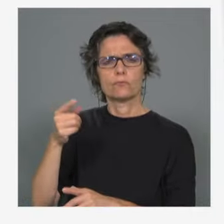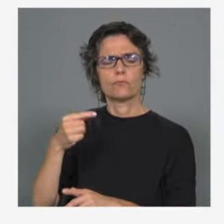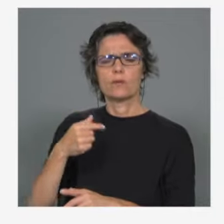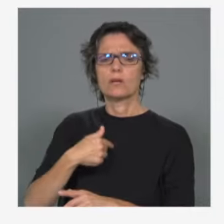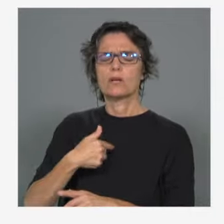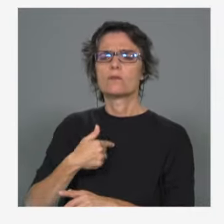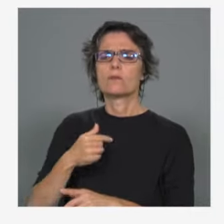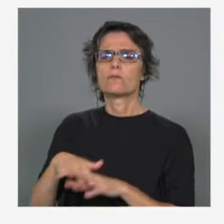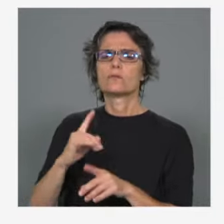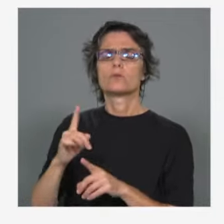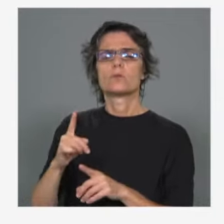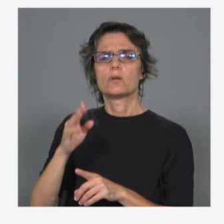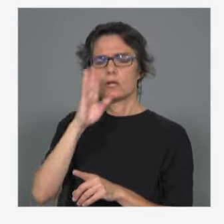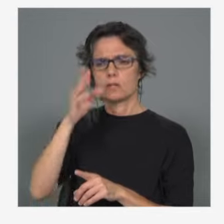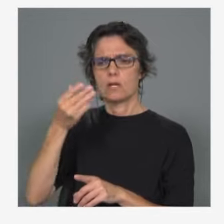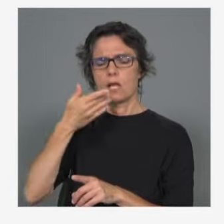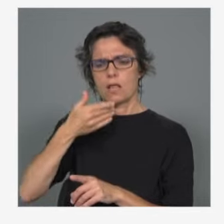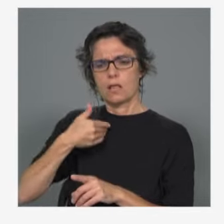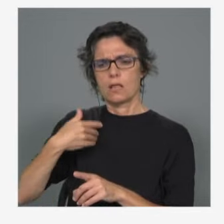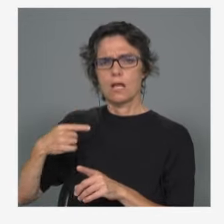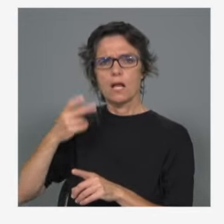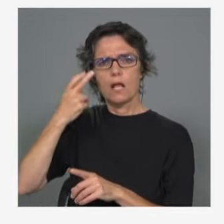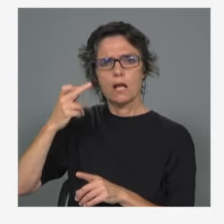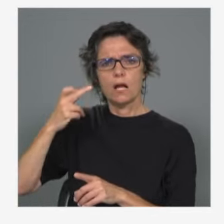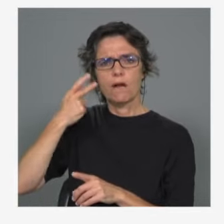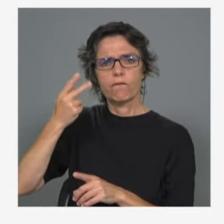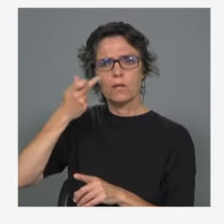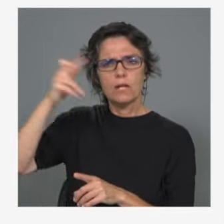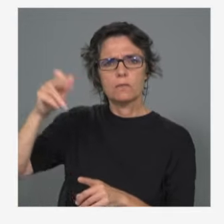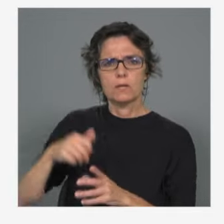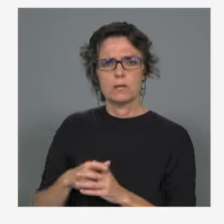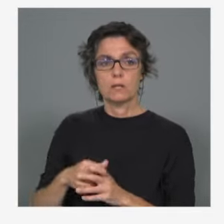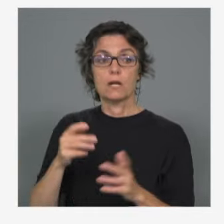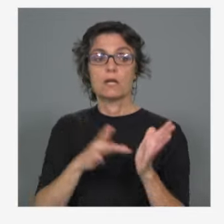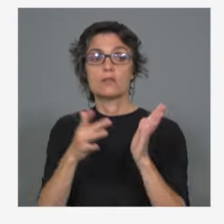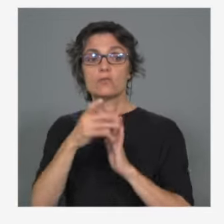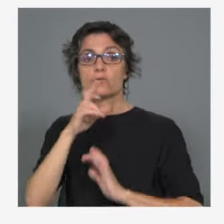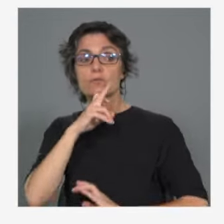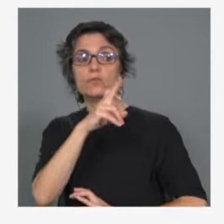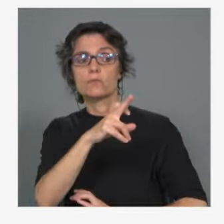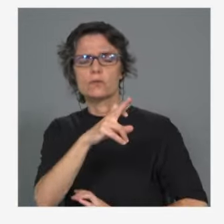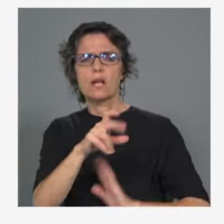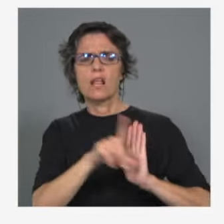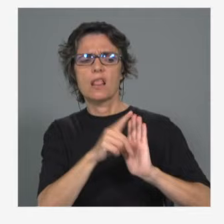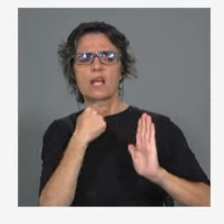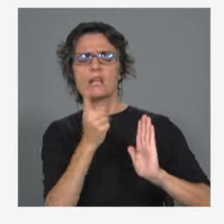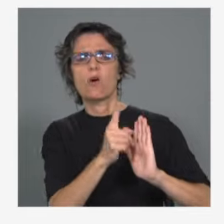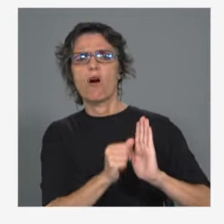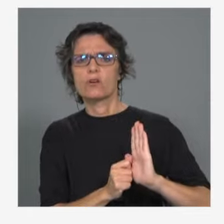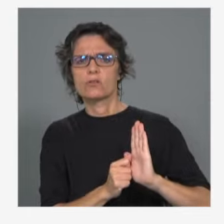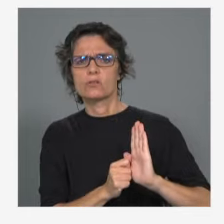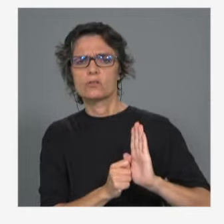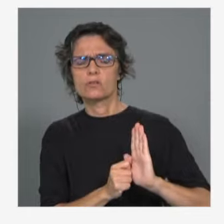para receber como herança a vida eterna? Jesus disse-lhe: Que está escrito na lei? Como lês